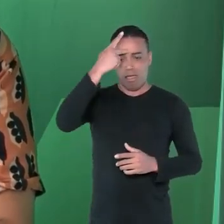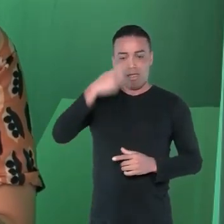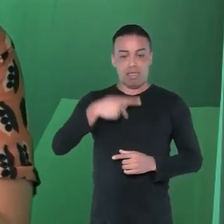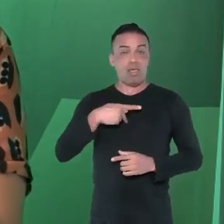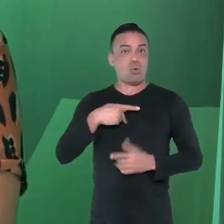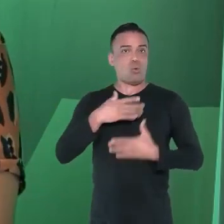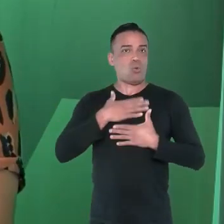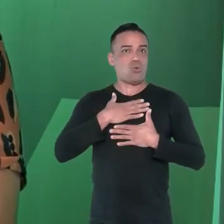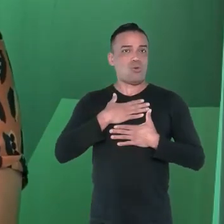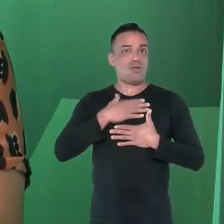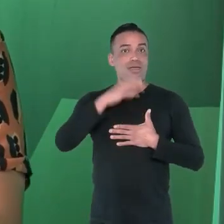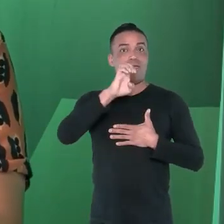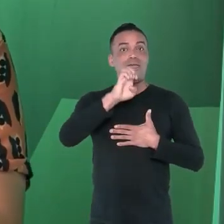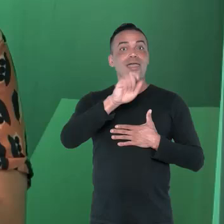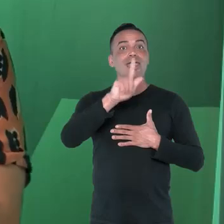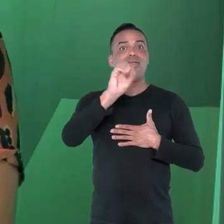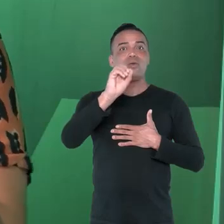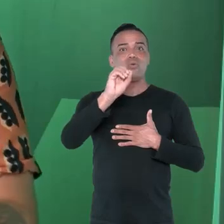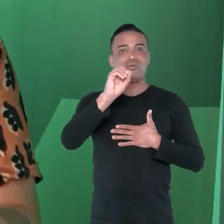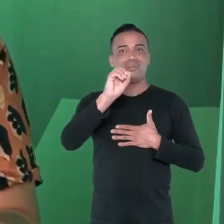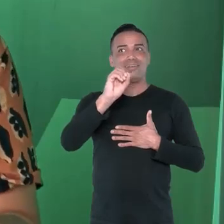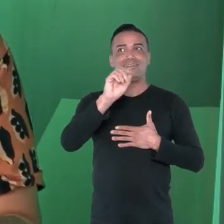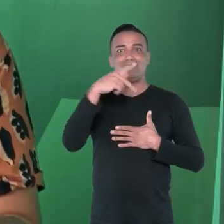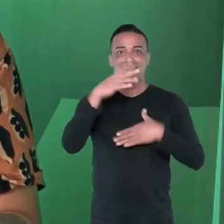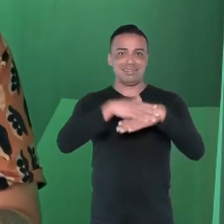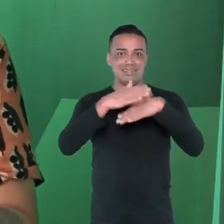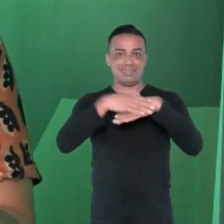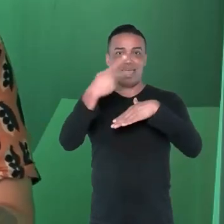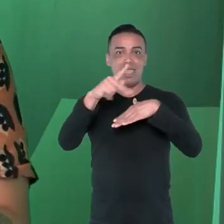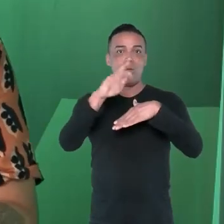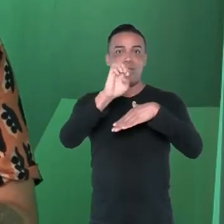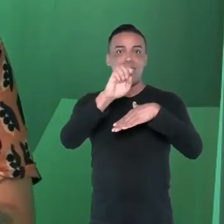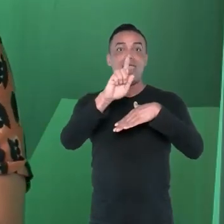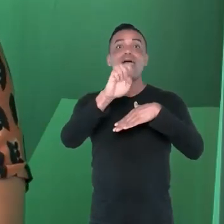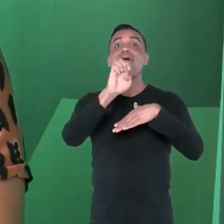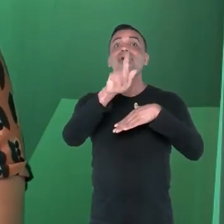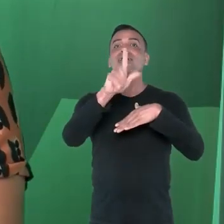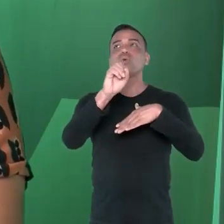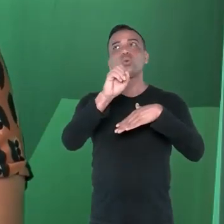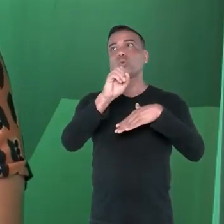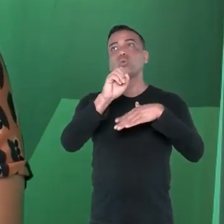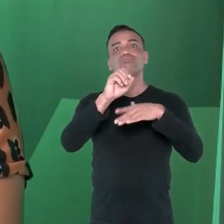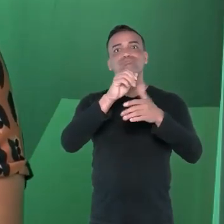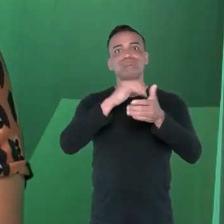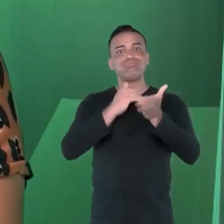Em que medida ele poderia ser um alter ego? Até que ponto?